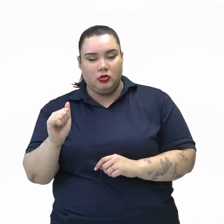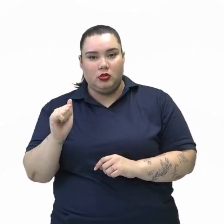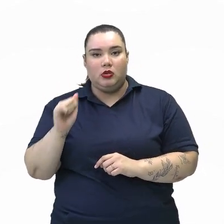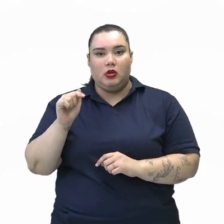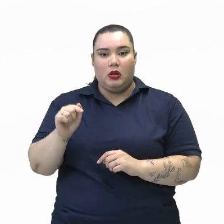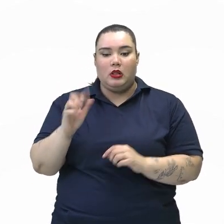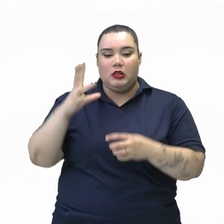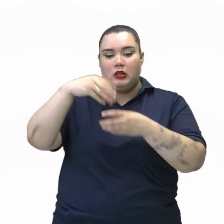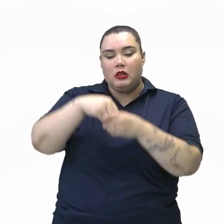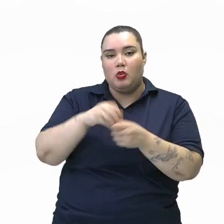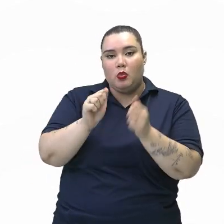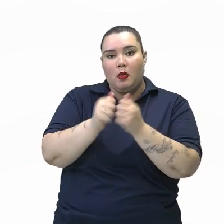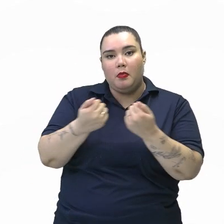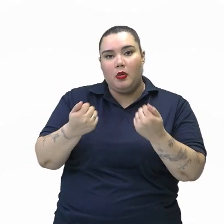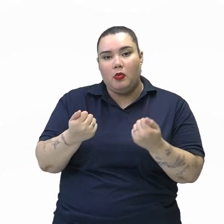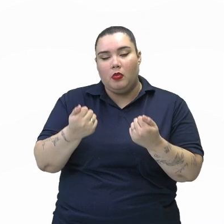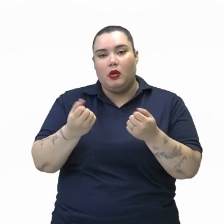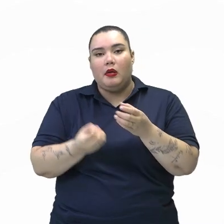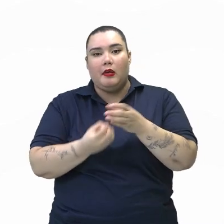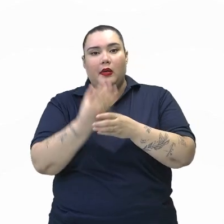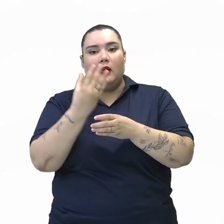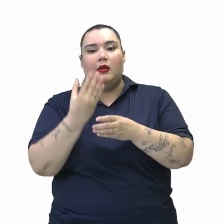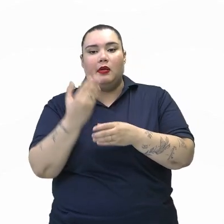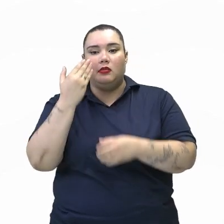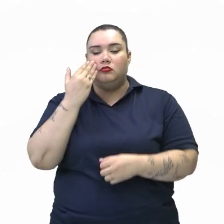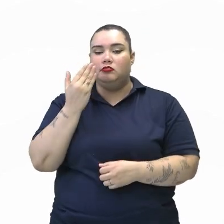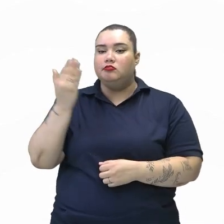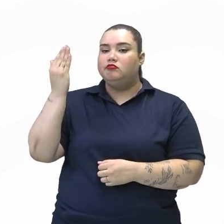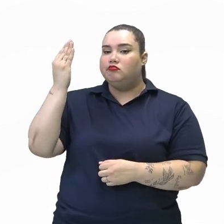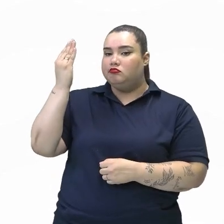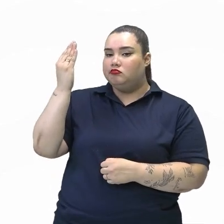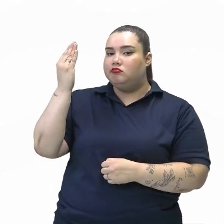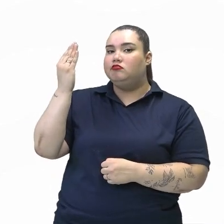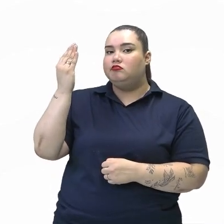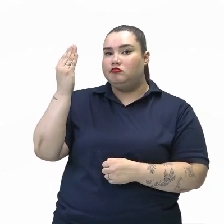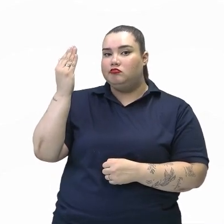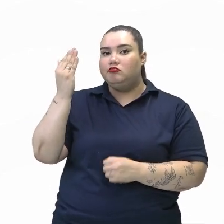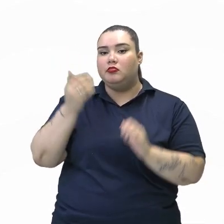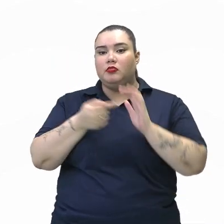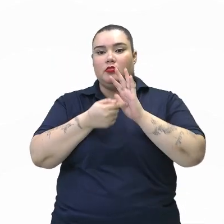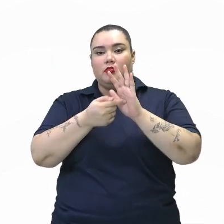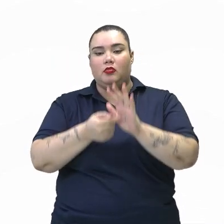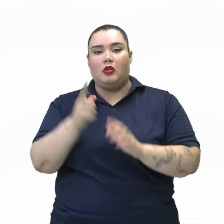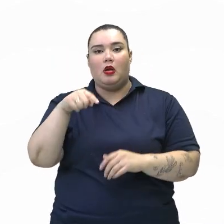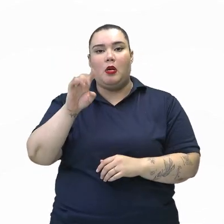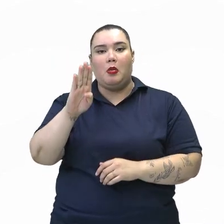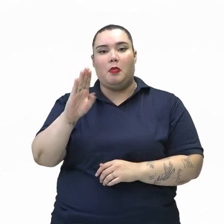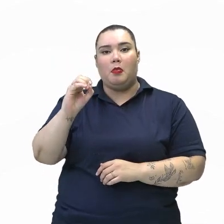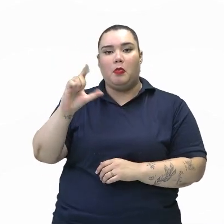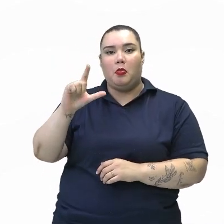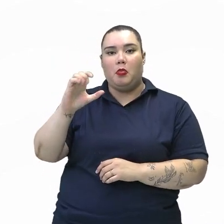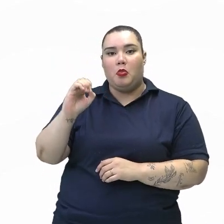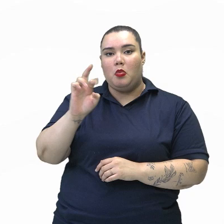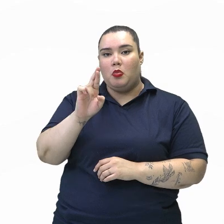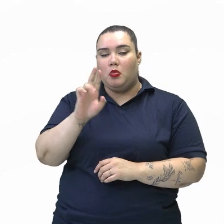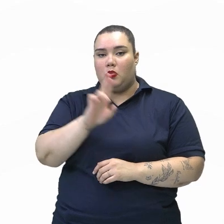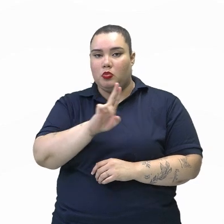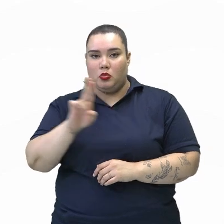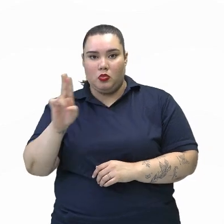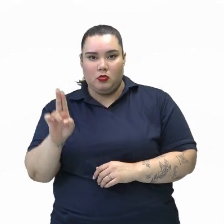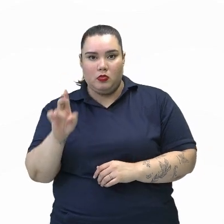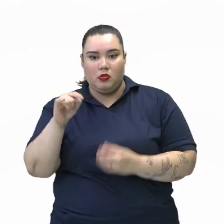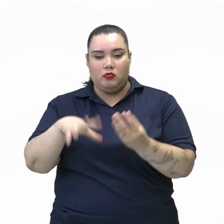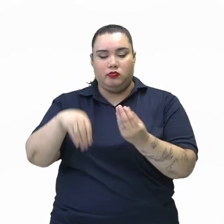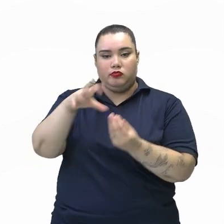substrato, que é o pão, né, formando esse aspecto que nós chamamos de bolor. Então, esse é o fungo que